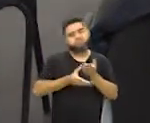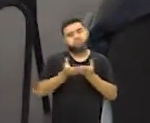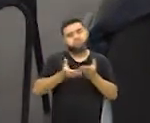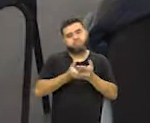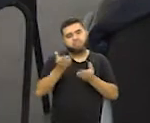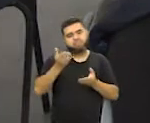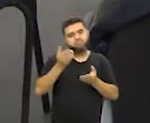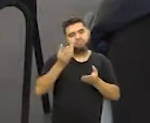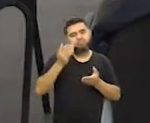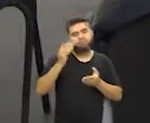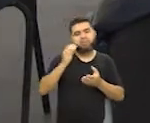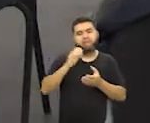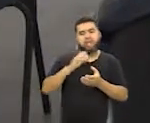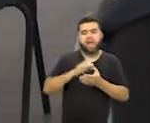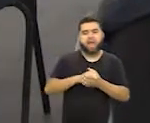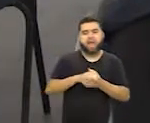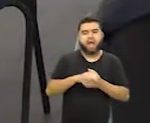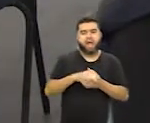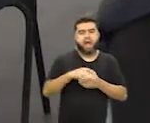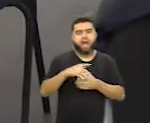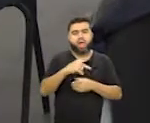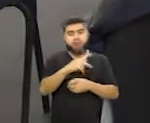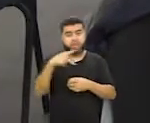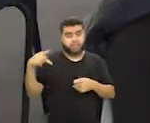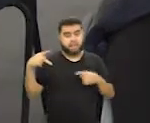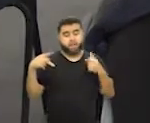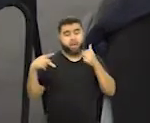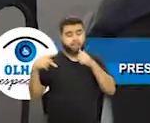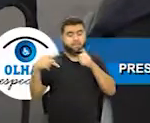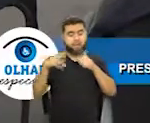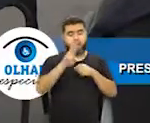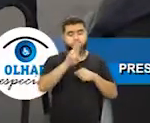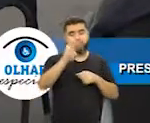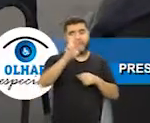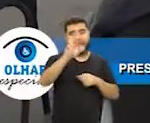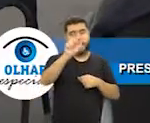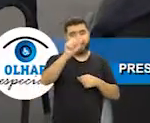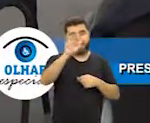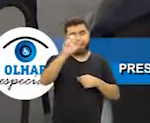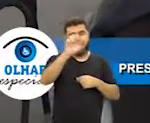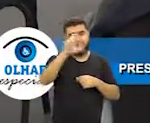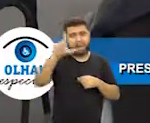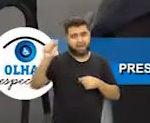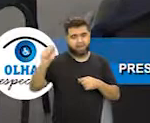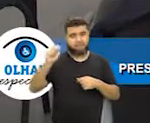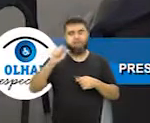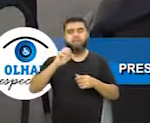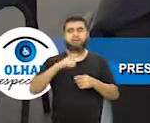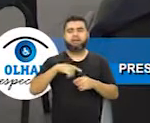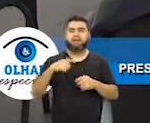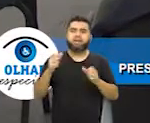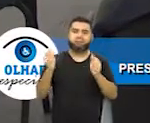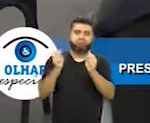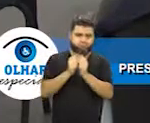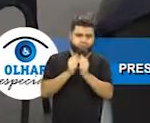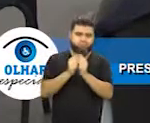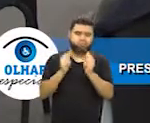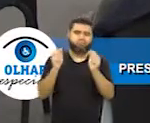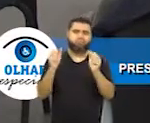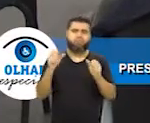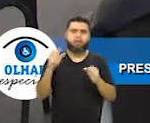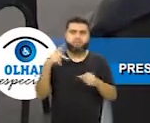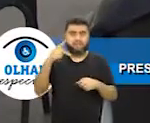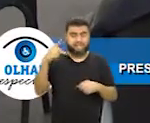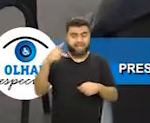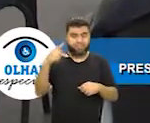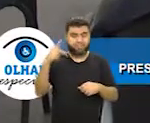estamos fazendo parte do Conselho Municipal, que é presidido pela Rafaela. E esse evento também é em parceria com